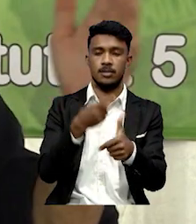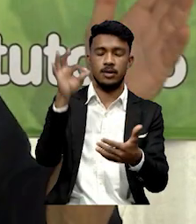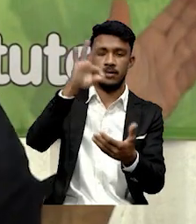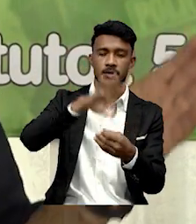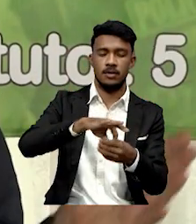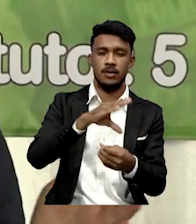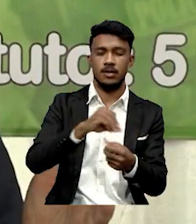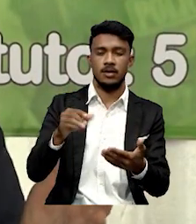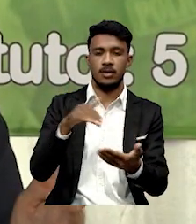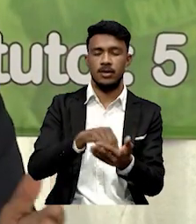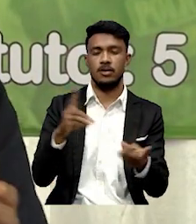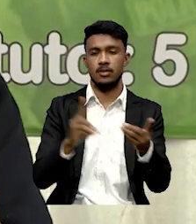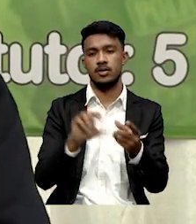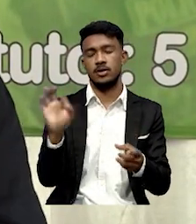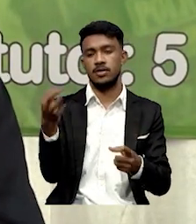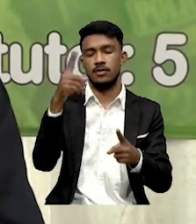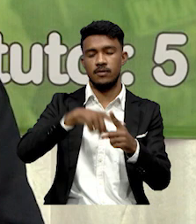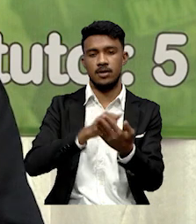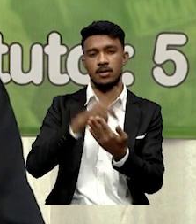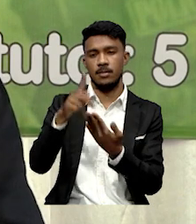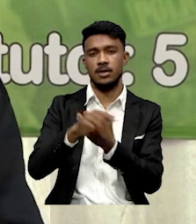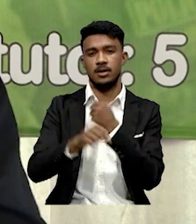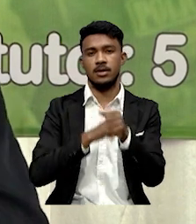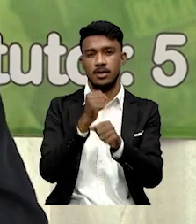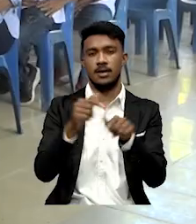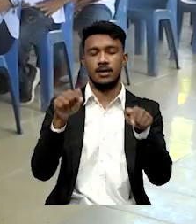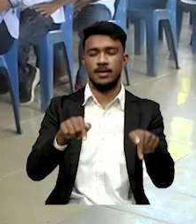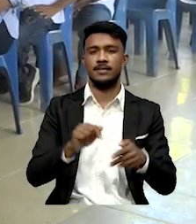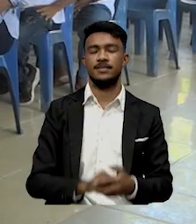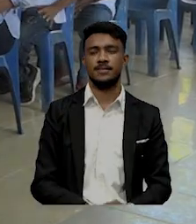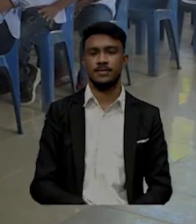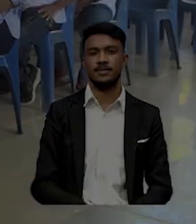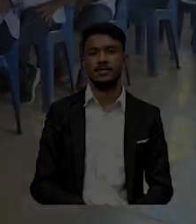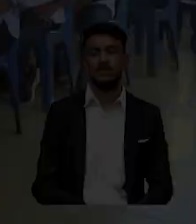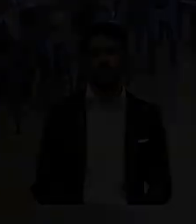ia lorong sanu resensia fulang abril tinang ne. Bem-vinda Simenes, GMN.